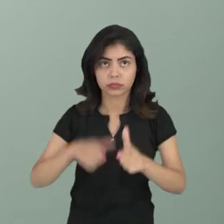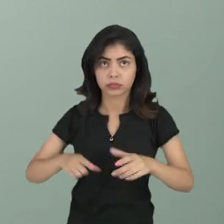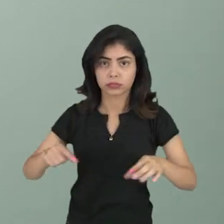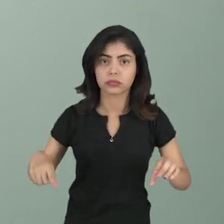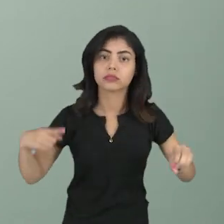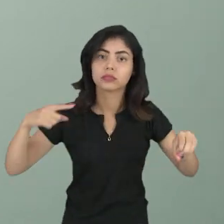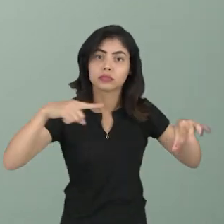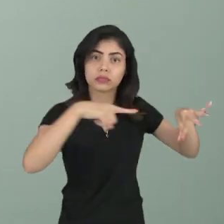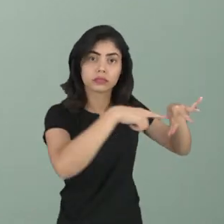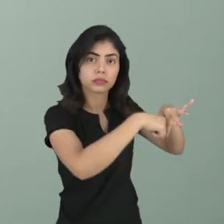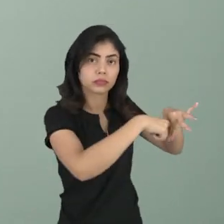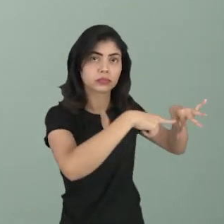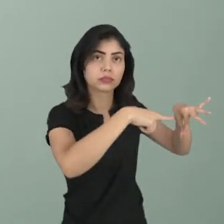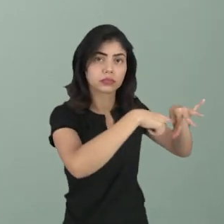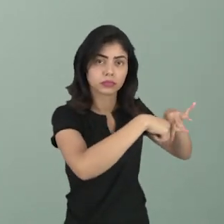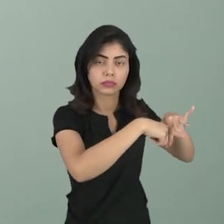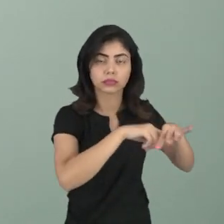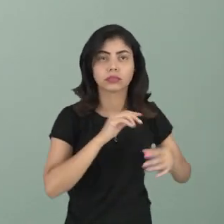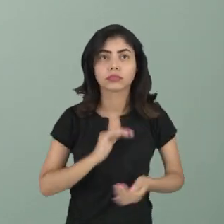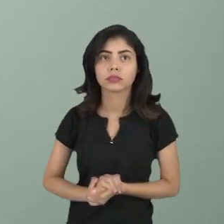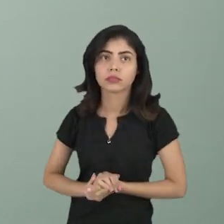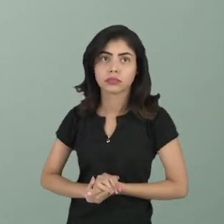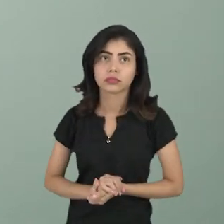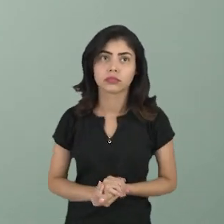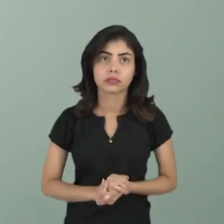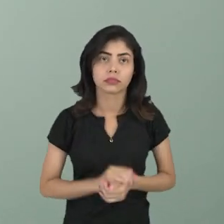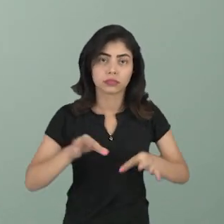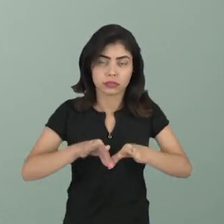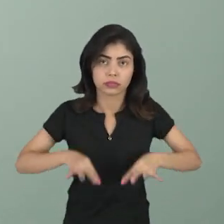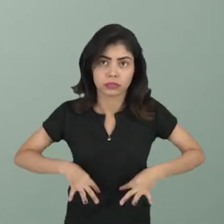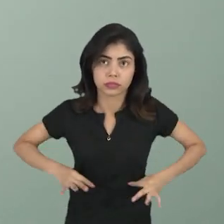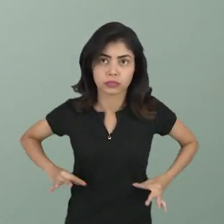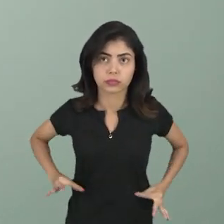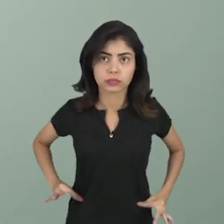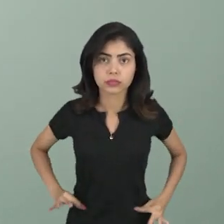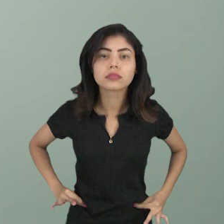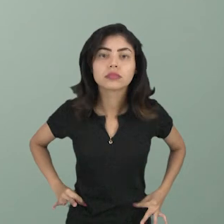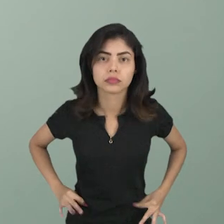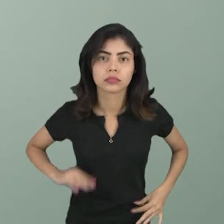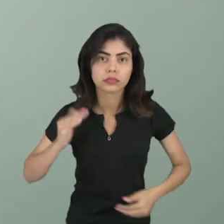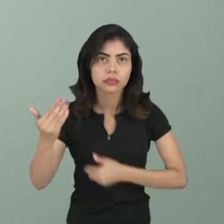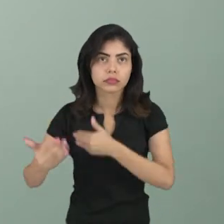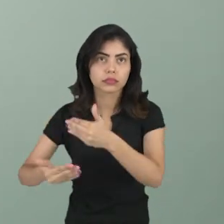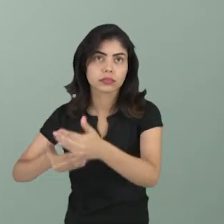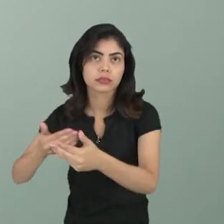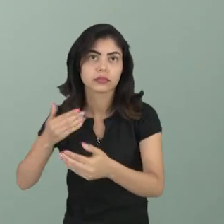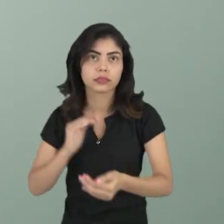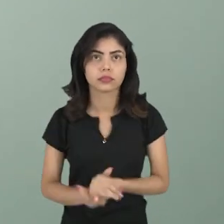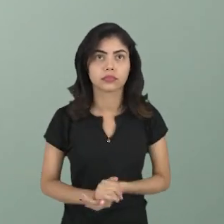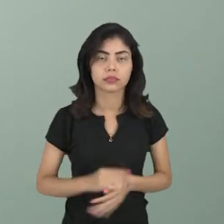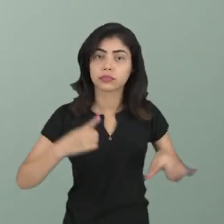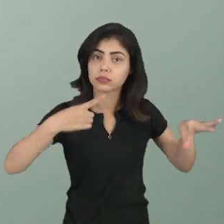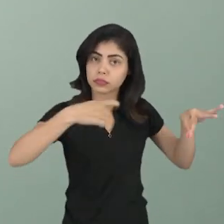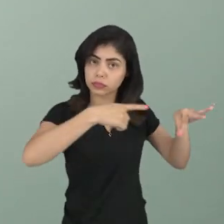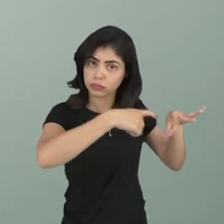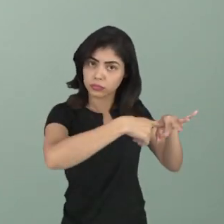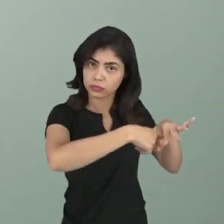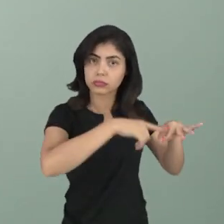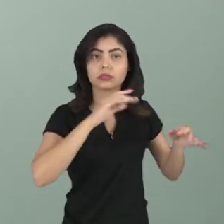vai acontecer a cópula. A tuba uterina, que é onde acontece o processo de